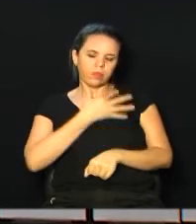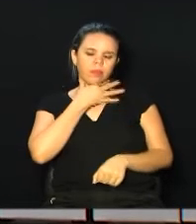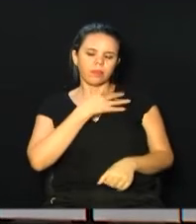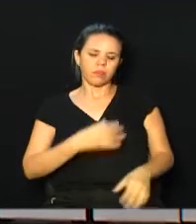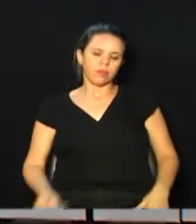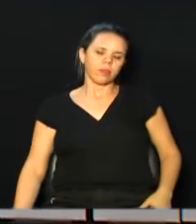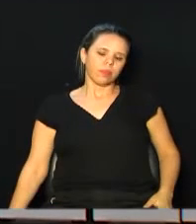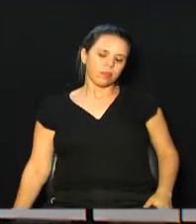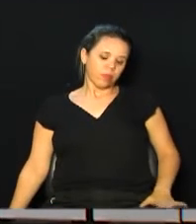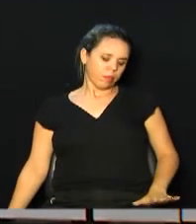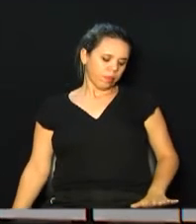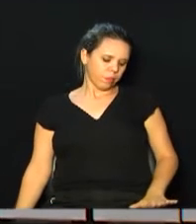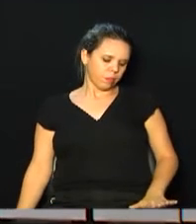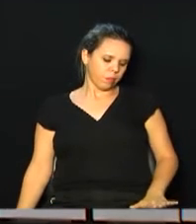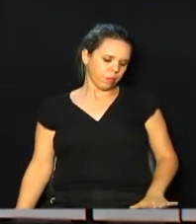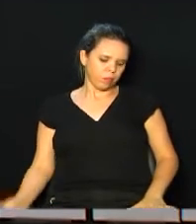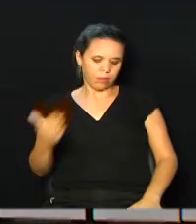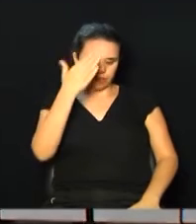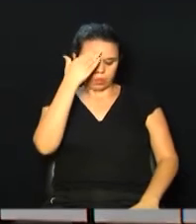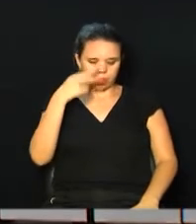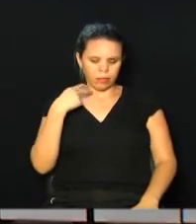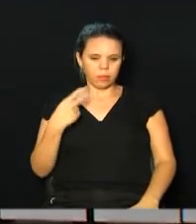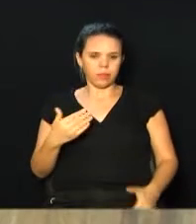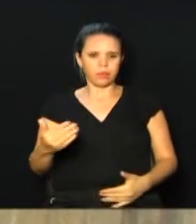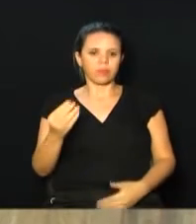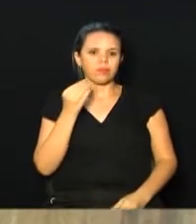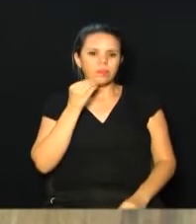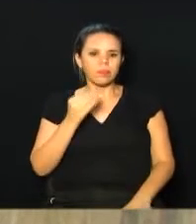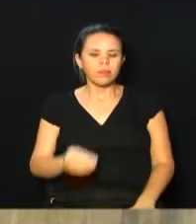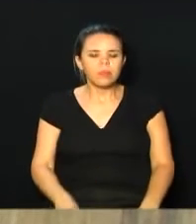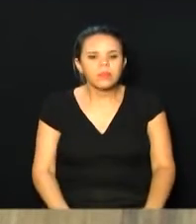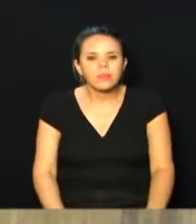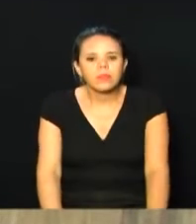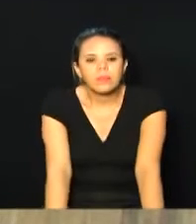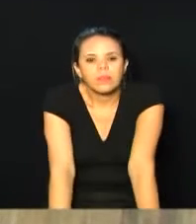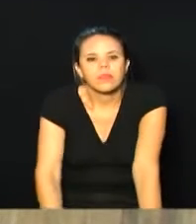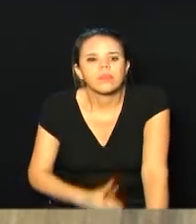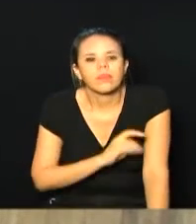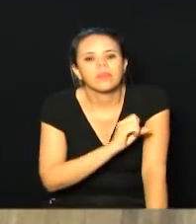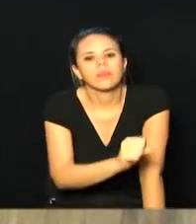problemas. Obrigada, vereador, e até uma próxima oportunidade. Rossini.